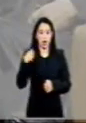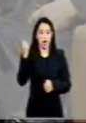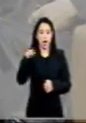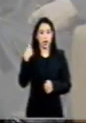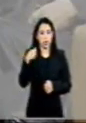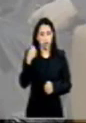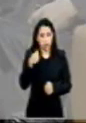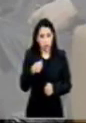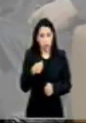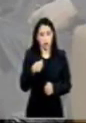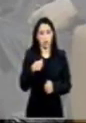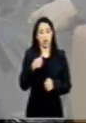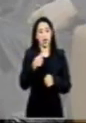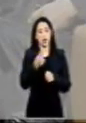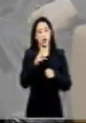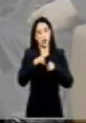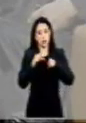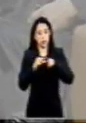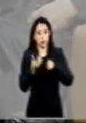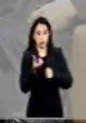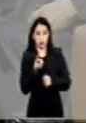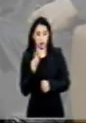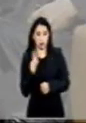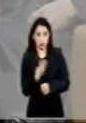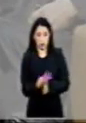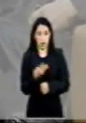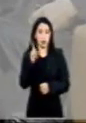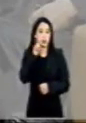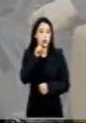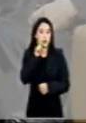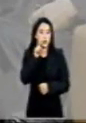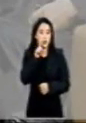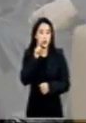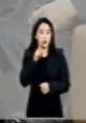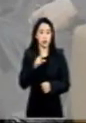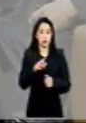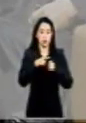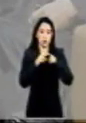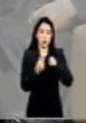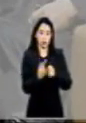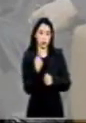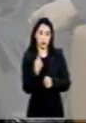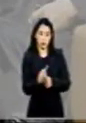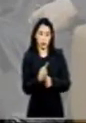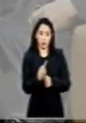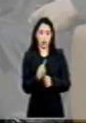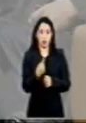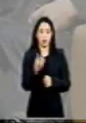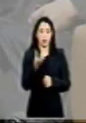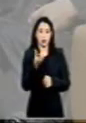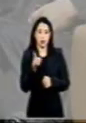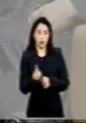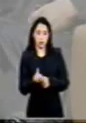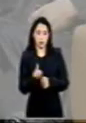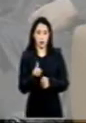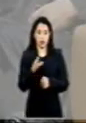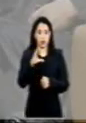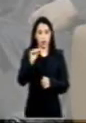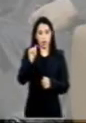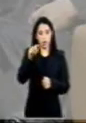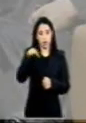66, Constituição dos Estados Unidos da América, artigo 1º, seção 6, da Constituição do Canadá.